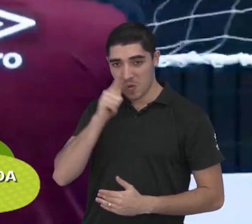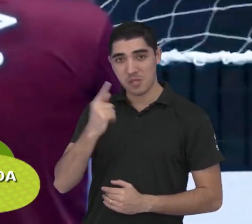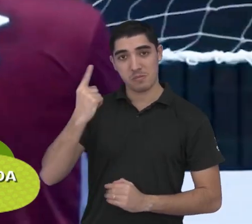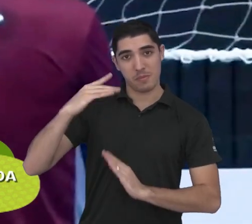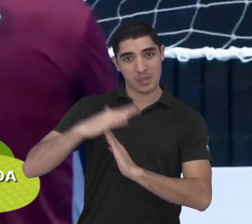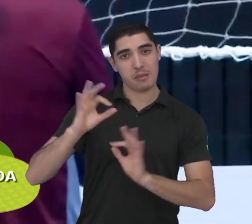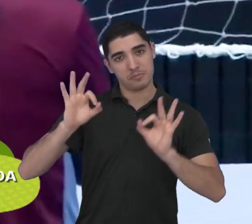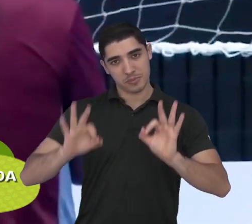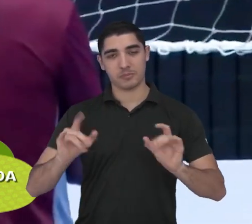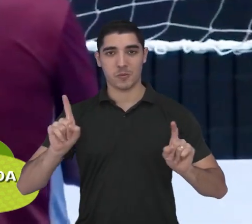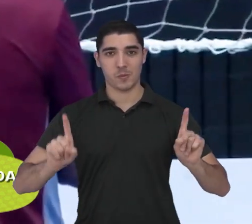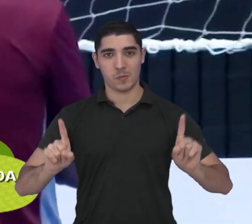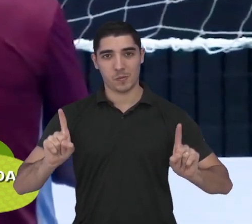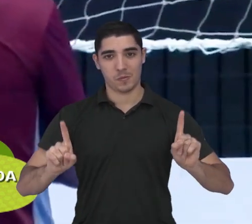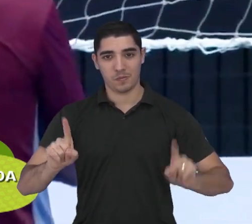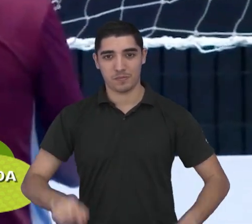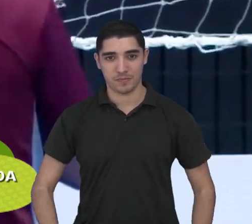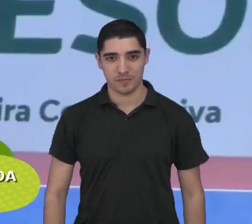tempo em 1 a 1.